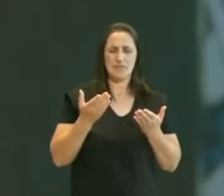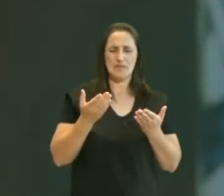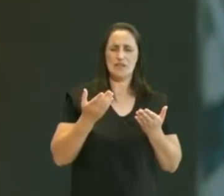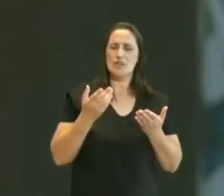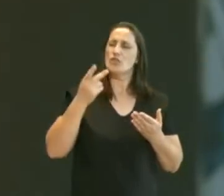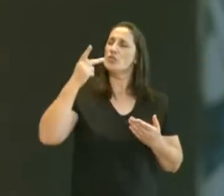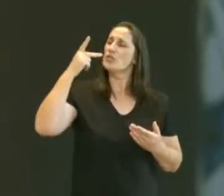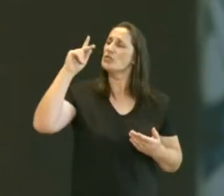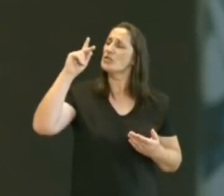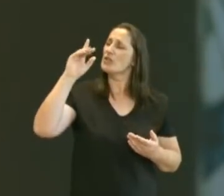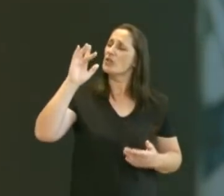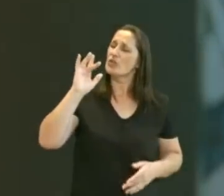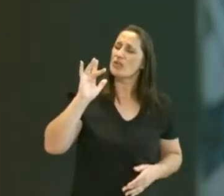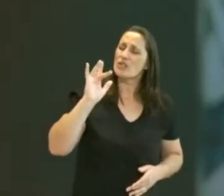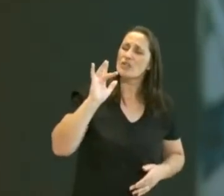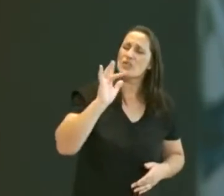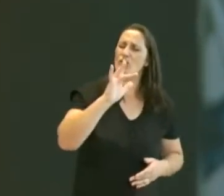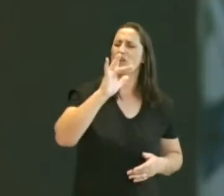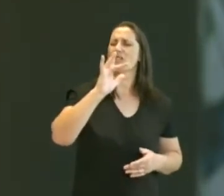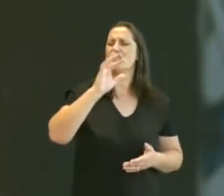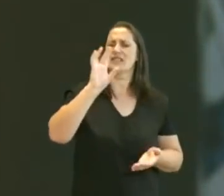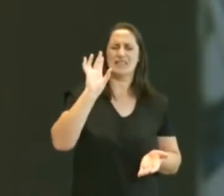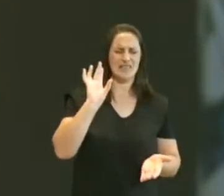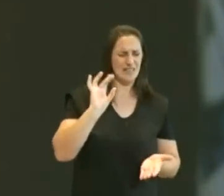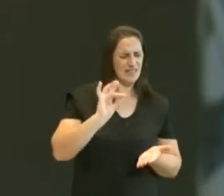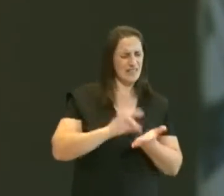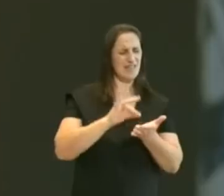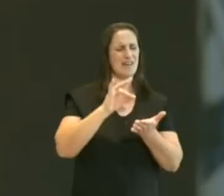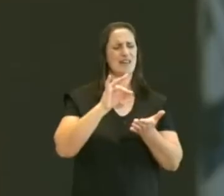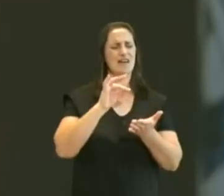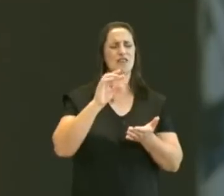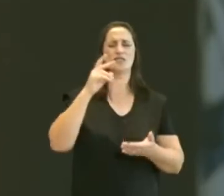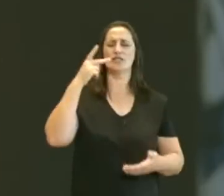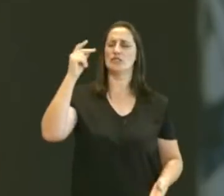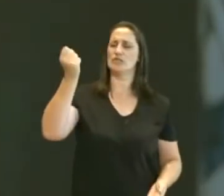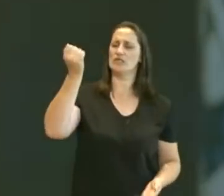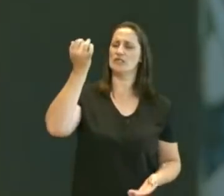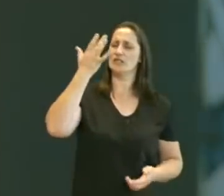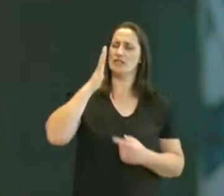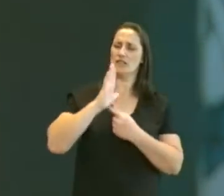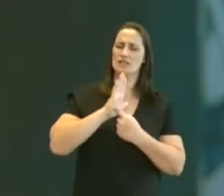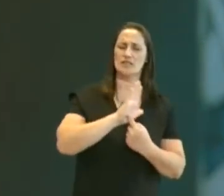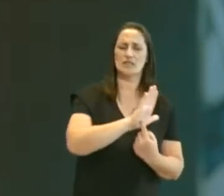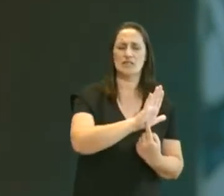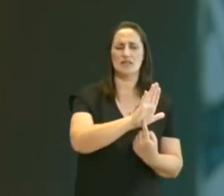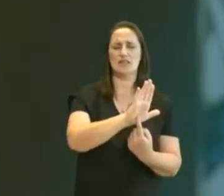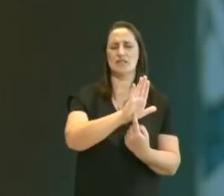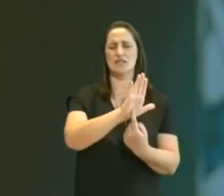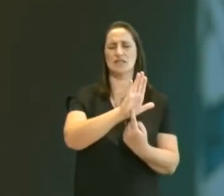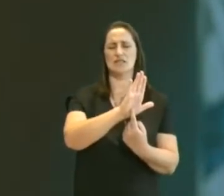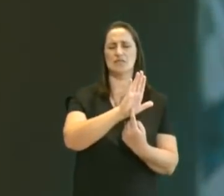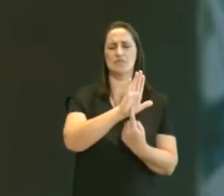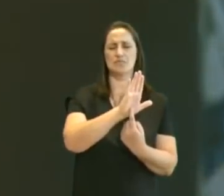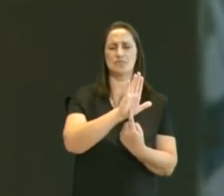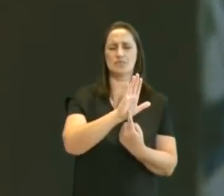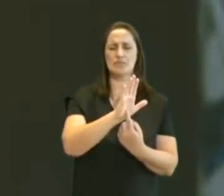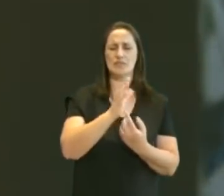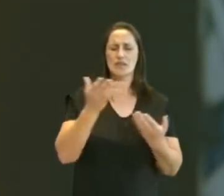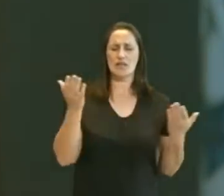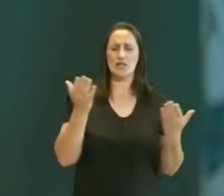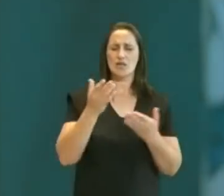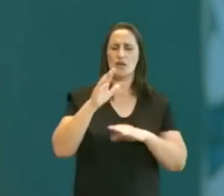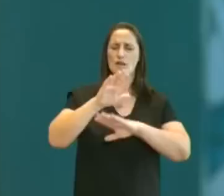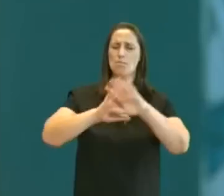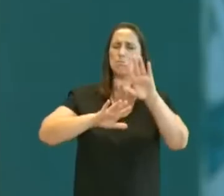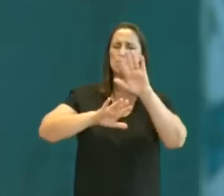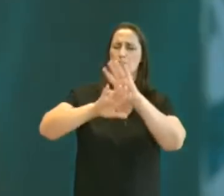toque indescritível da Tua graça se revele. Ó Pai, coloca, Senhor, a tua mão de